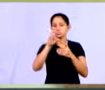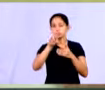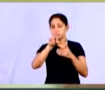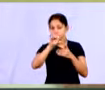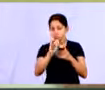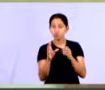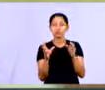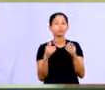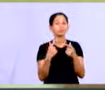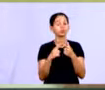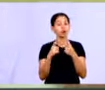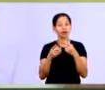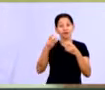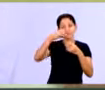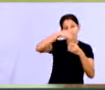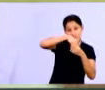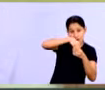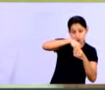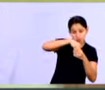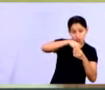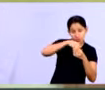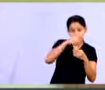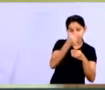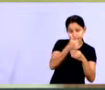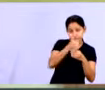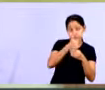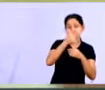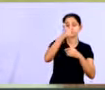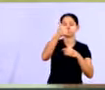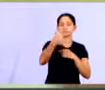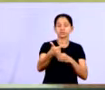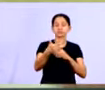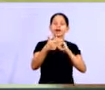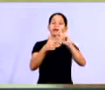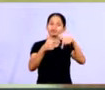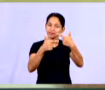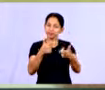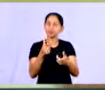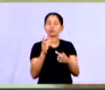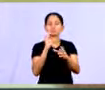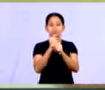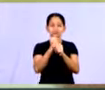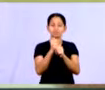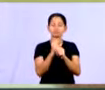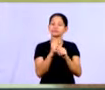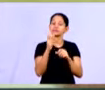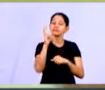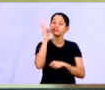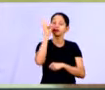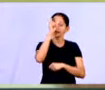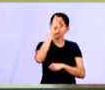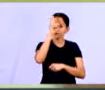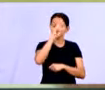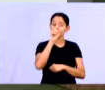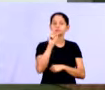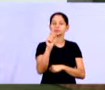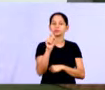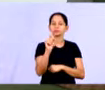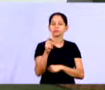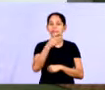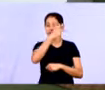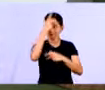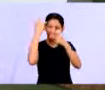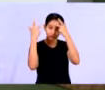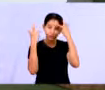composto a devolução do seu capital investido mais o lucro. Lembrando que a maioria das pessoas que